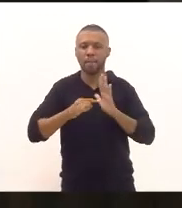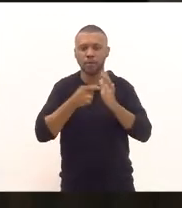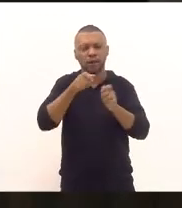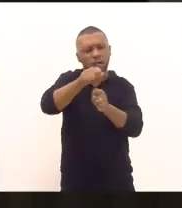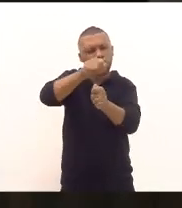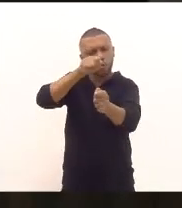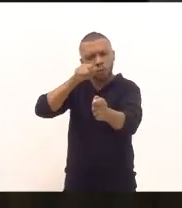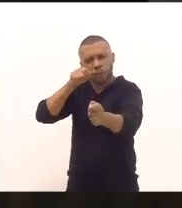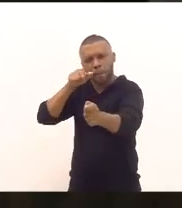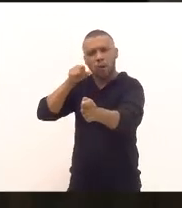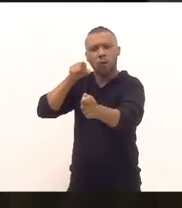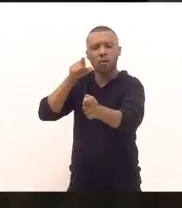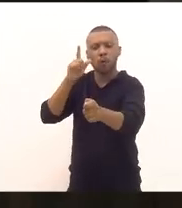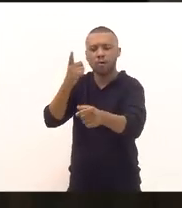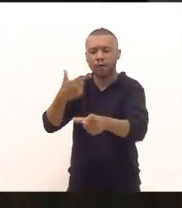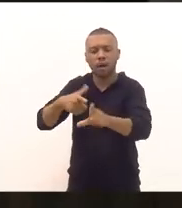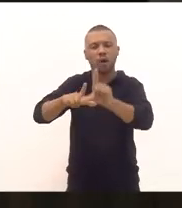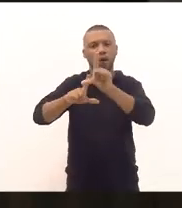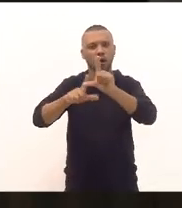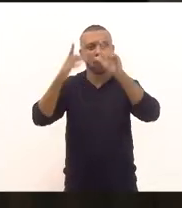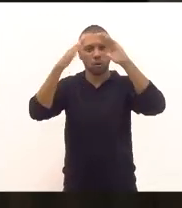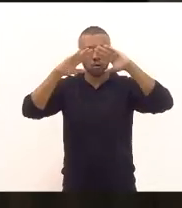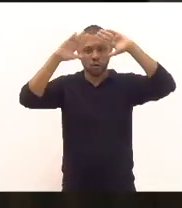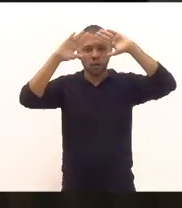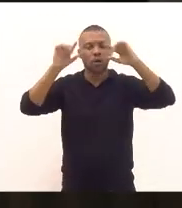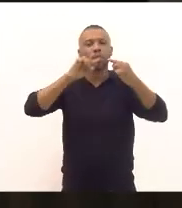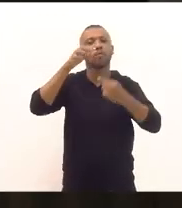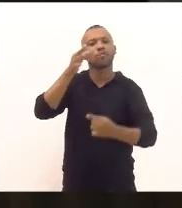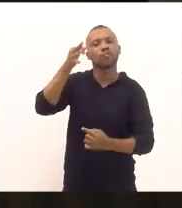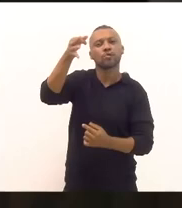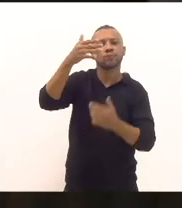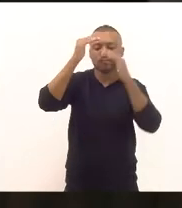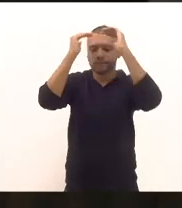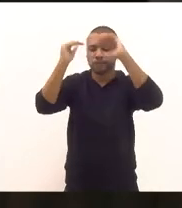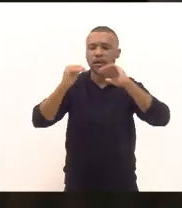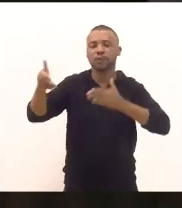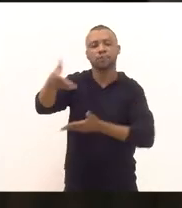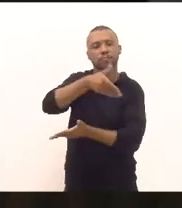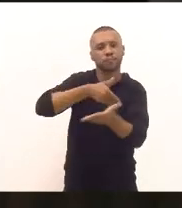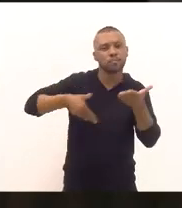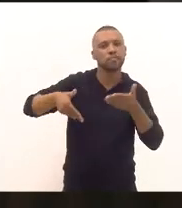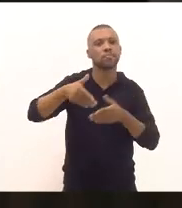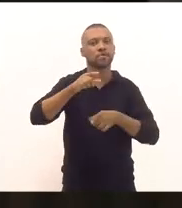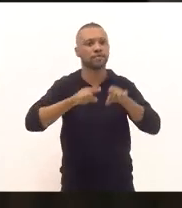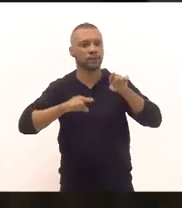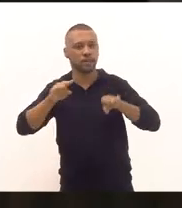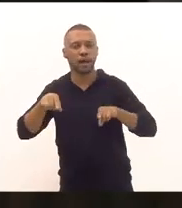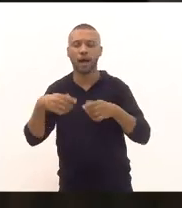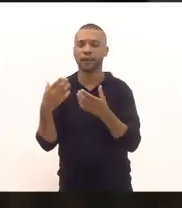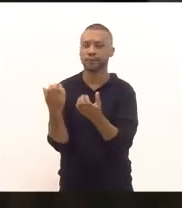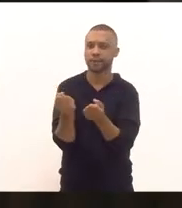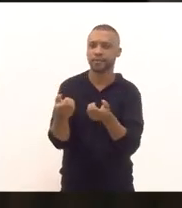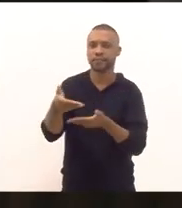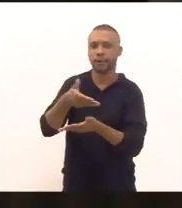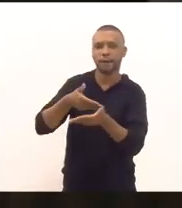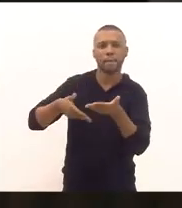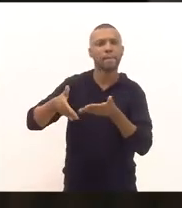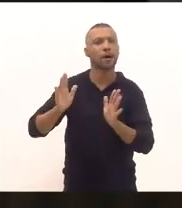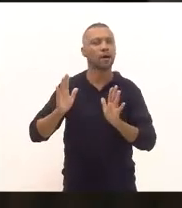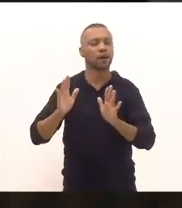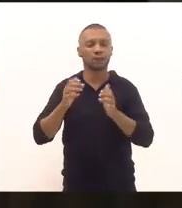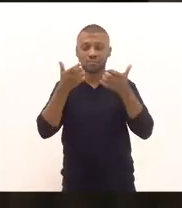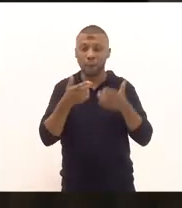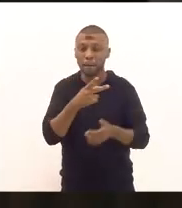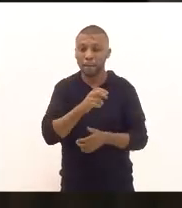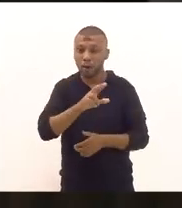atirar a flecha de Oxossi para um futuro de respeito diversidade e tolerância Como disse Paulinho